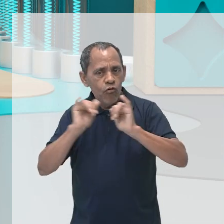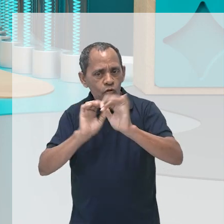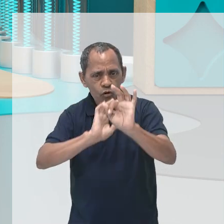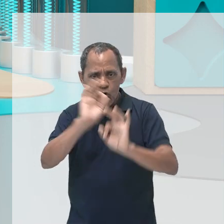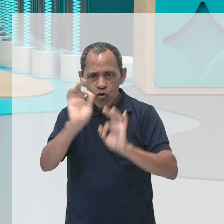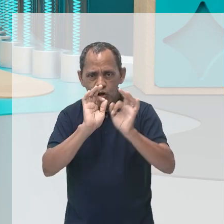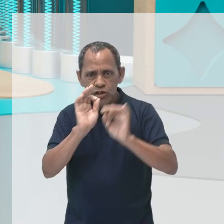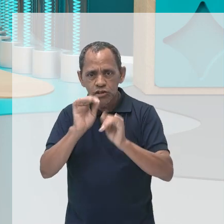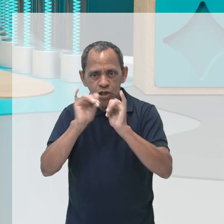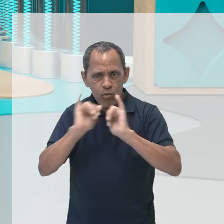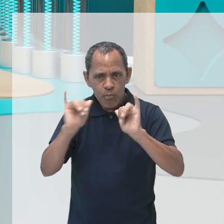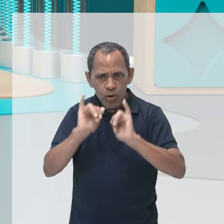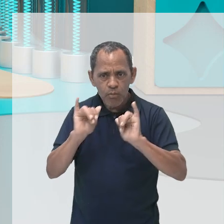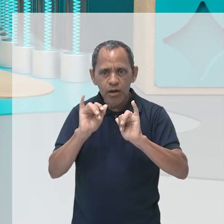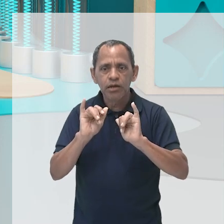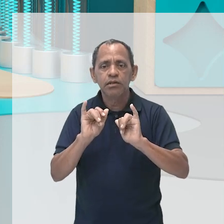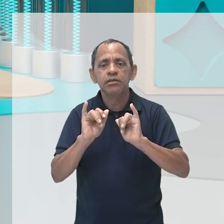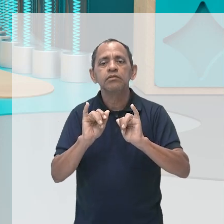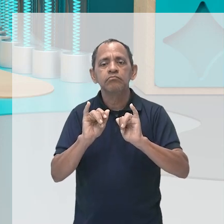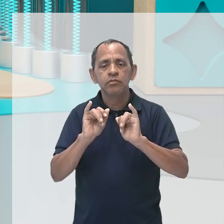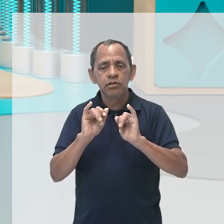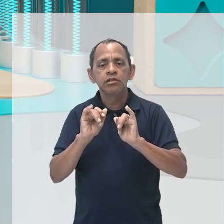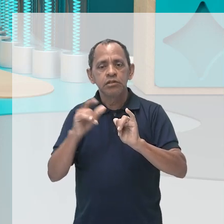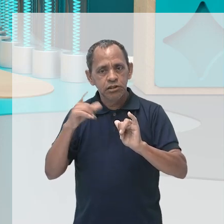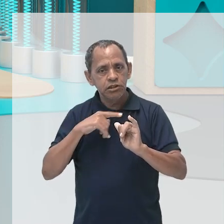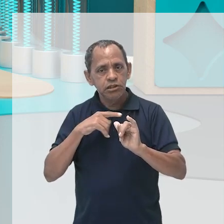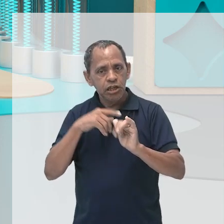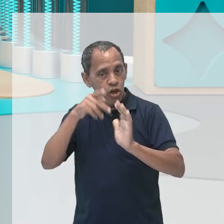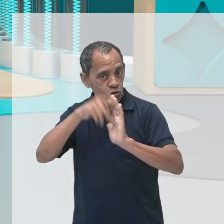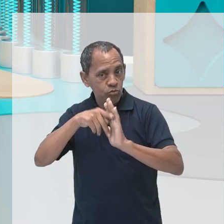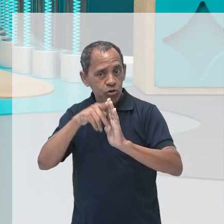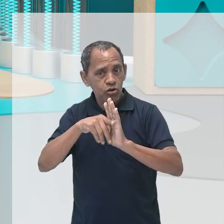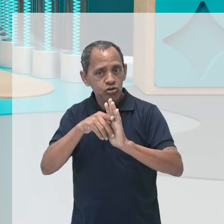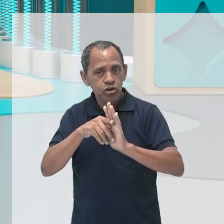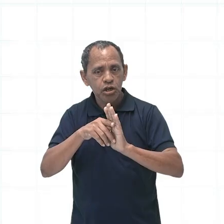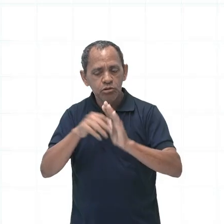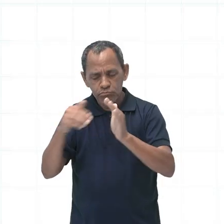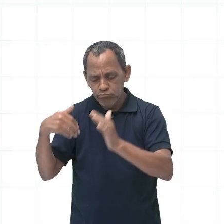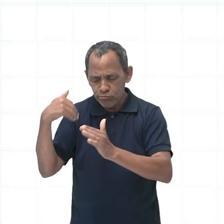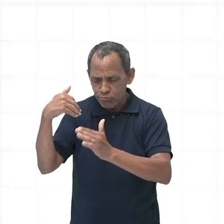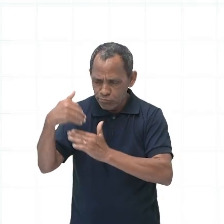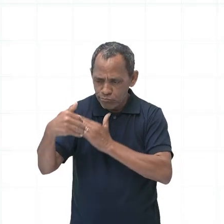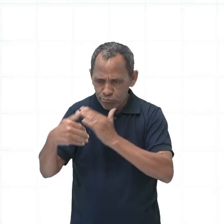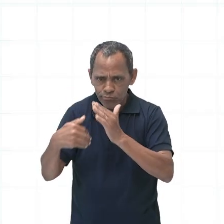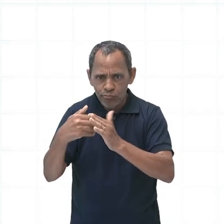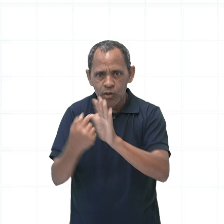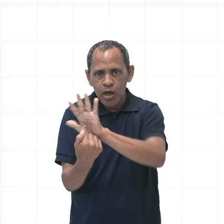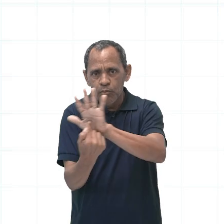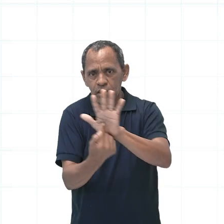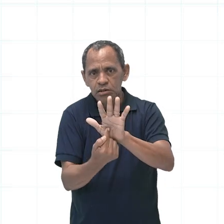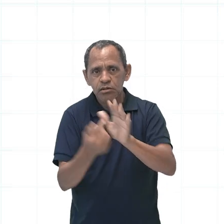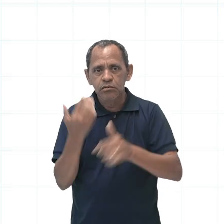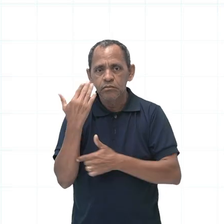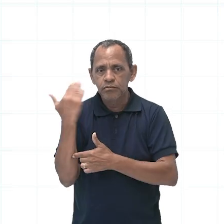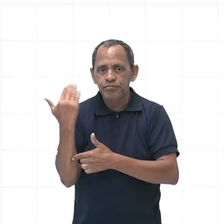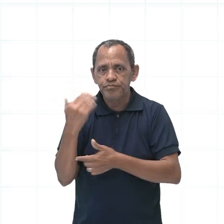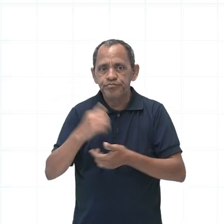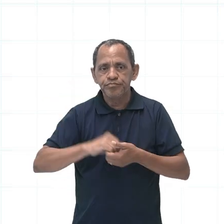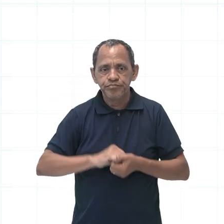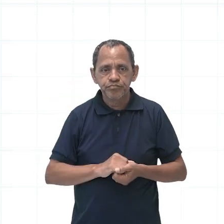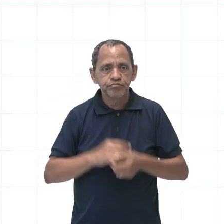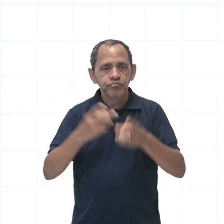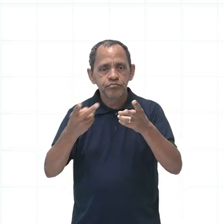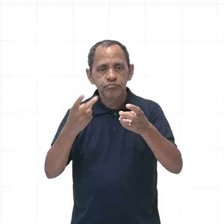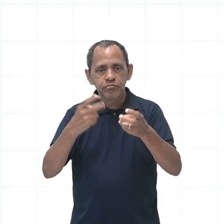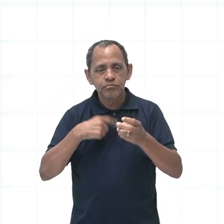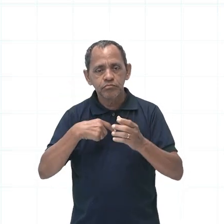construir uma propaganda como essa, eles seguem um planejamento, planejamentos como esse aqui, apresentando para vocês. Então, perceba que